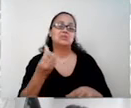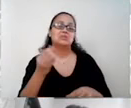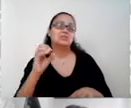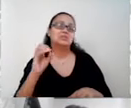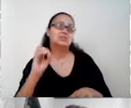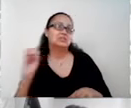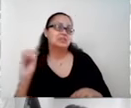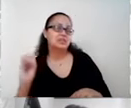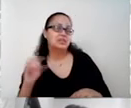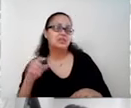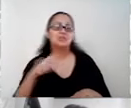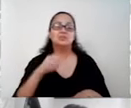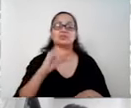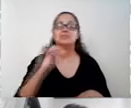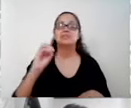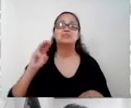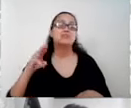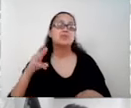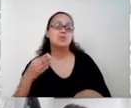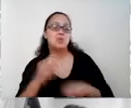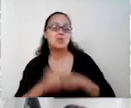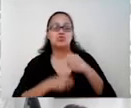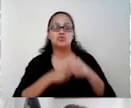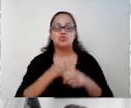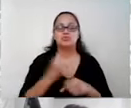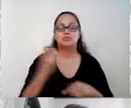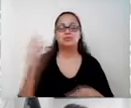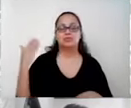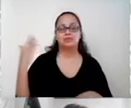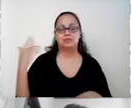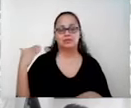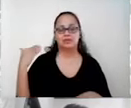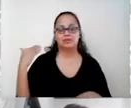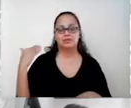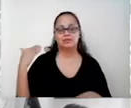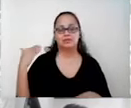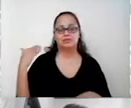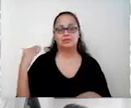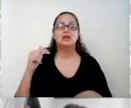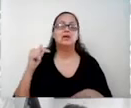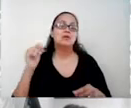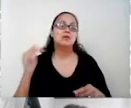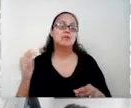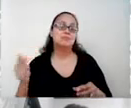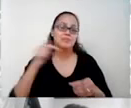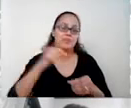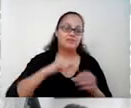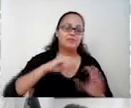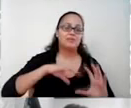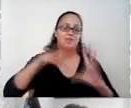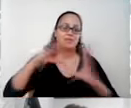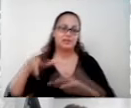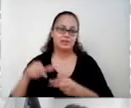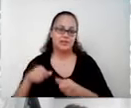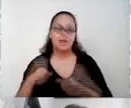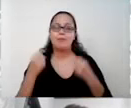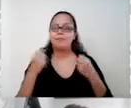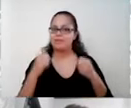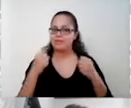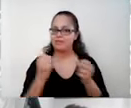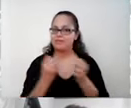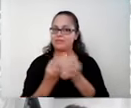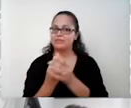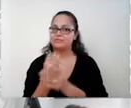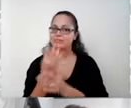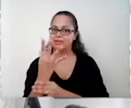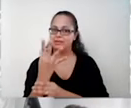Para que pudesse os insetos vir para a Terra, era necessário que houvesse matéria orgânica, ou seja, plantas. As primeiras